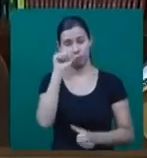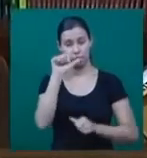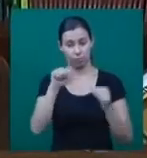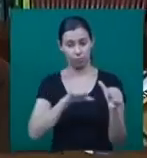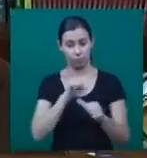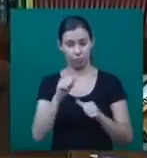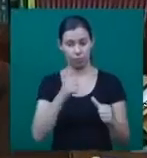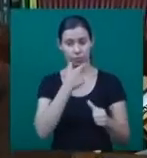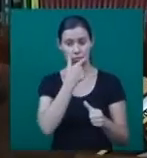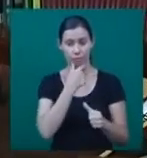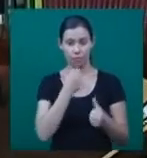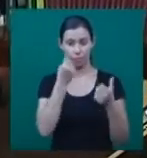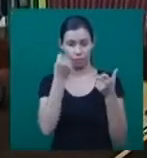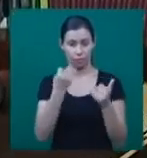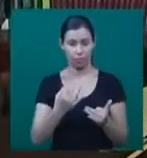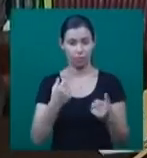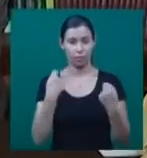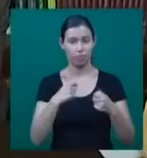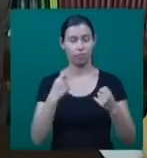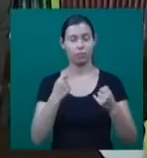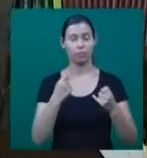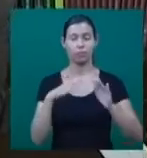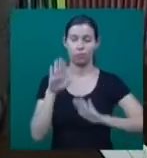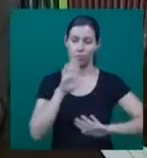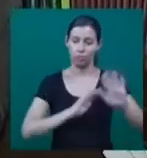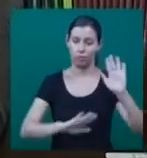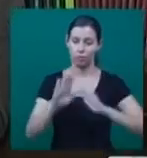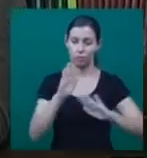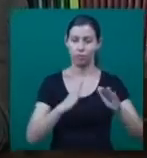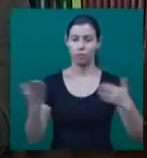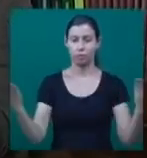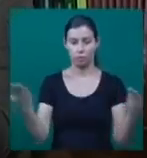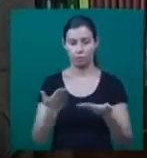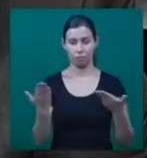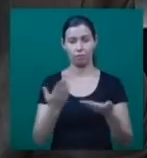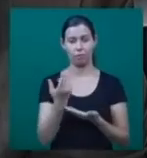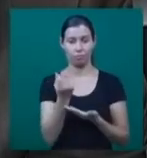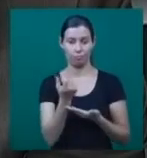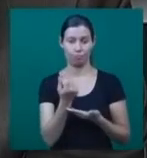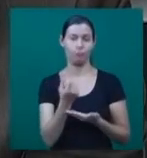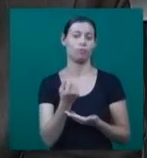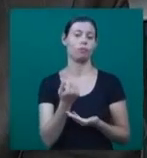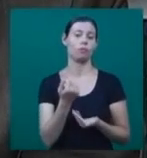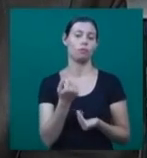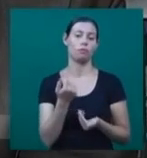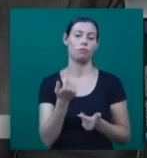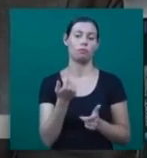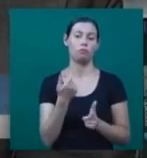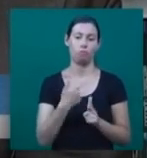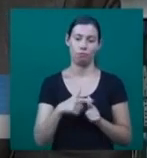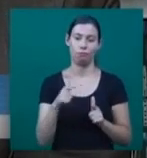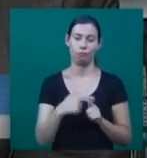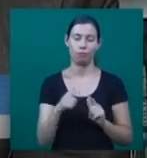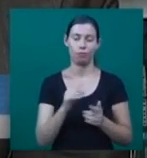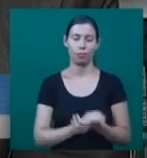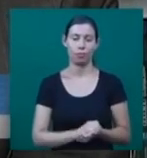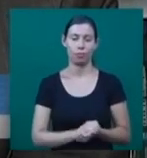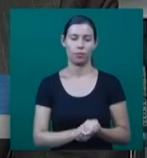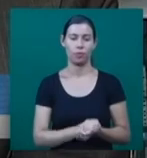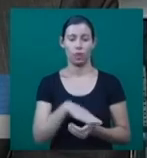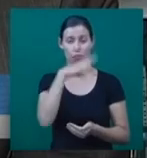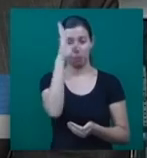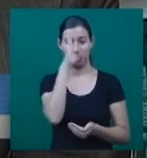economista recomenda ter prudência diante do cenário de crise econômica do país. O momento pede prudência, né? O